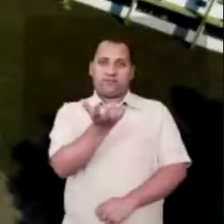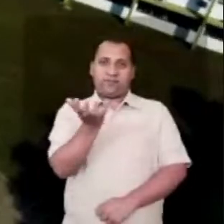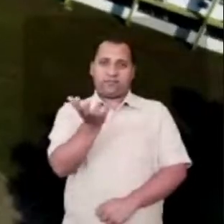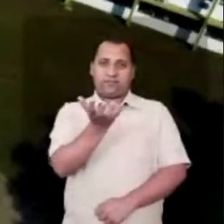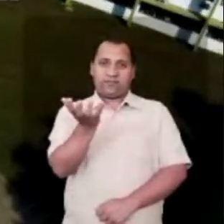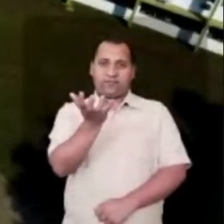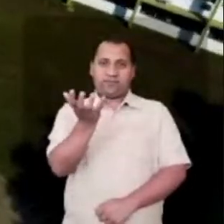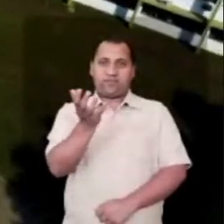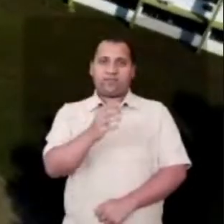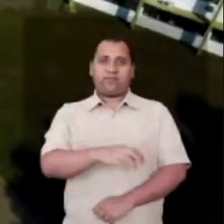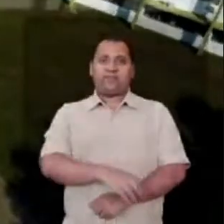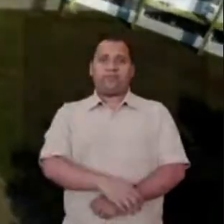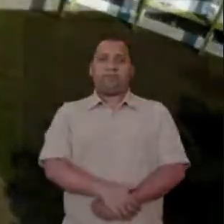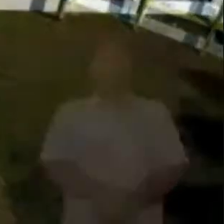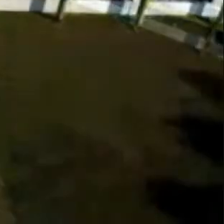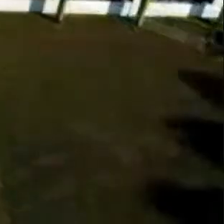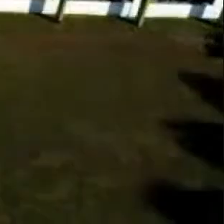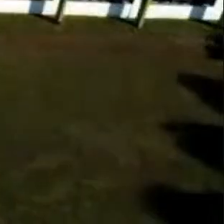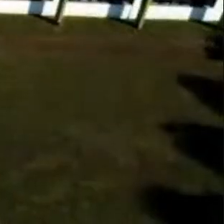Caçapava do Sul.